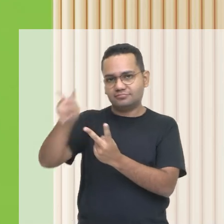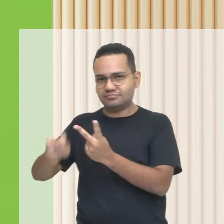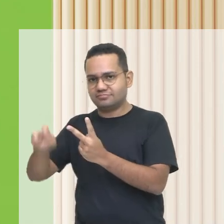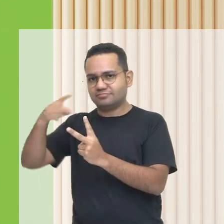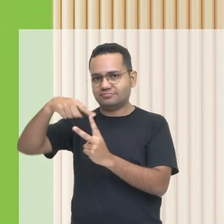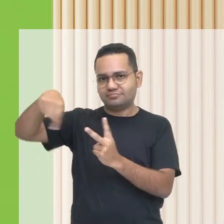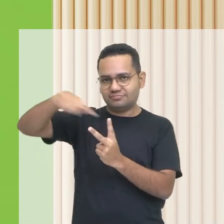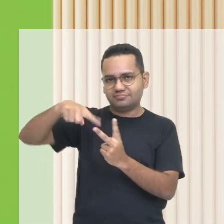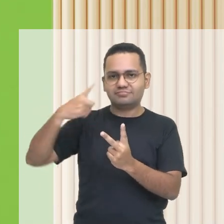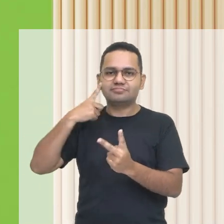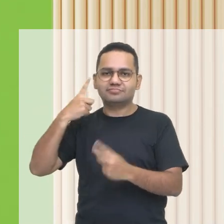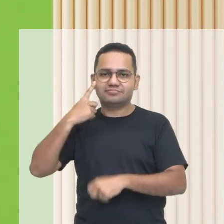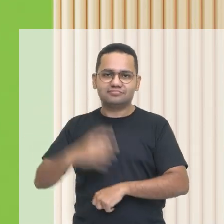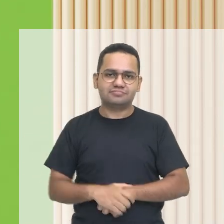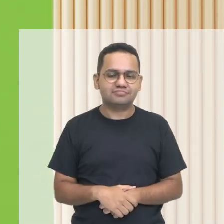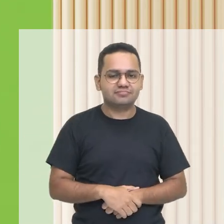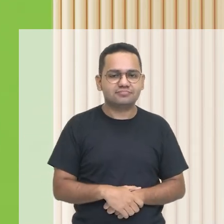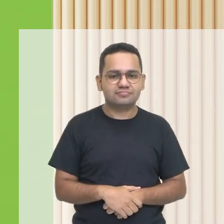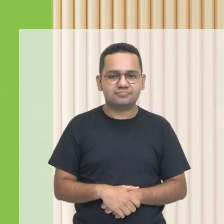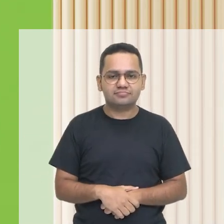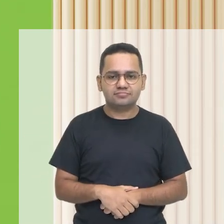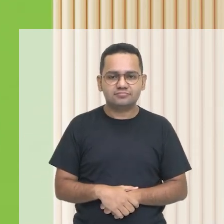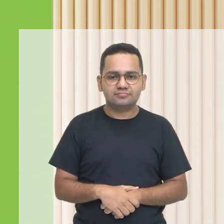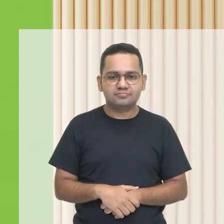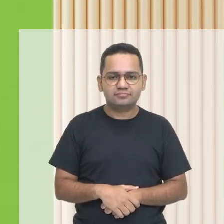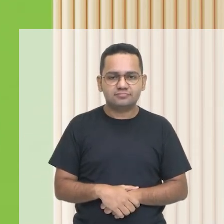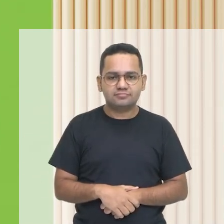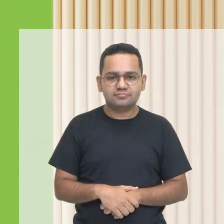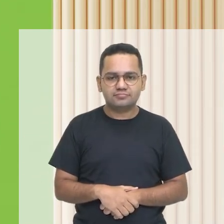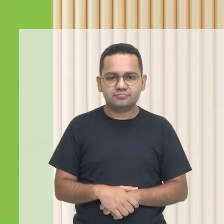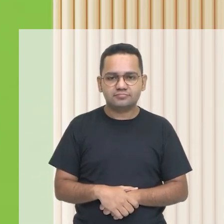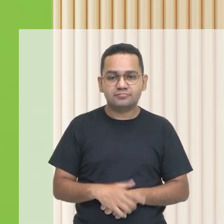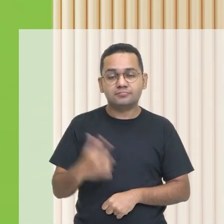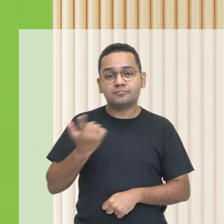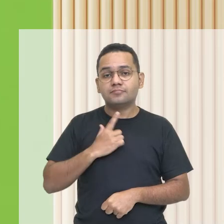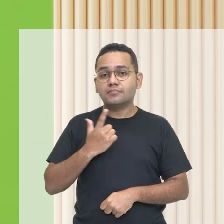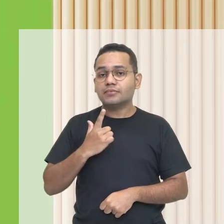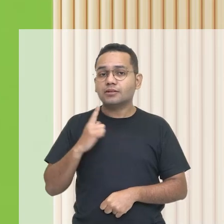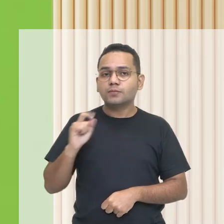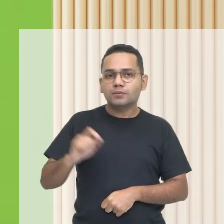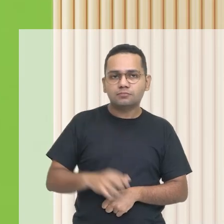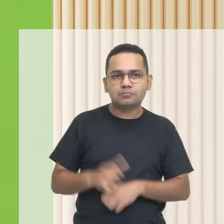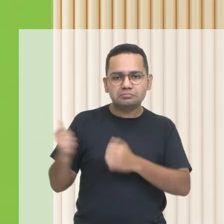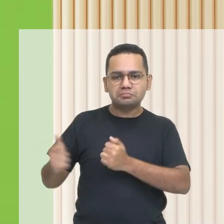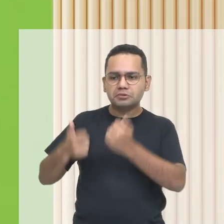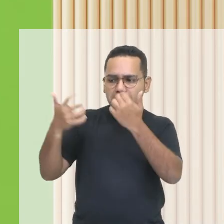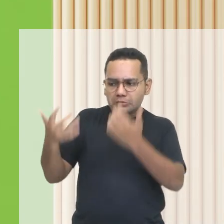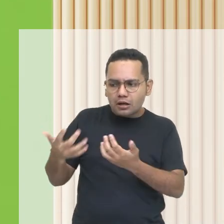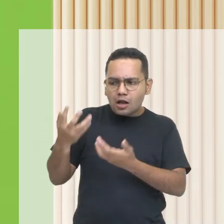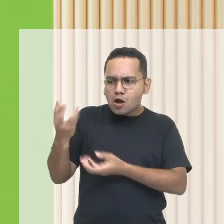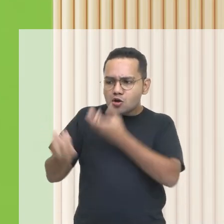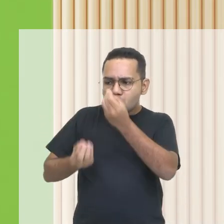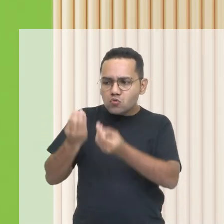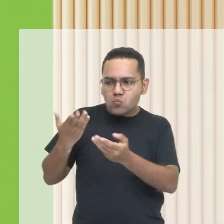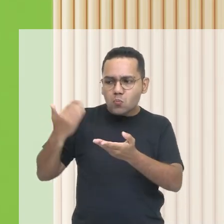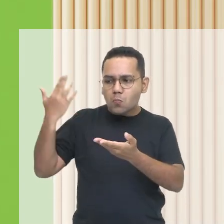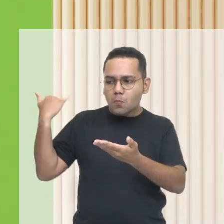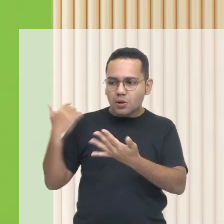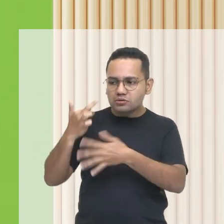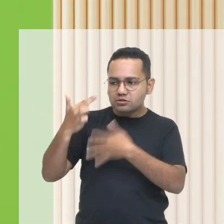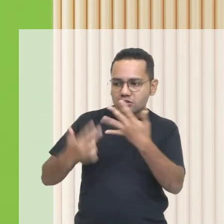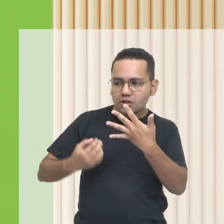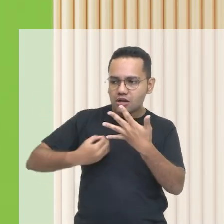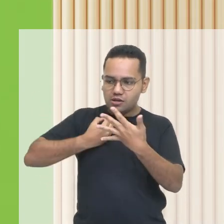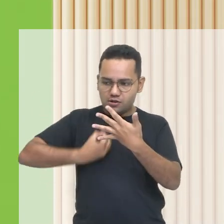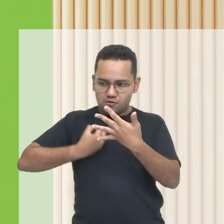hipóteses heterotróficas e autotróficas que existem para explicar de que maneira esses primeiros seres